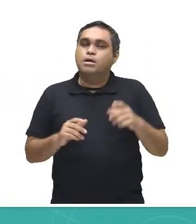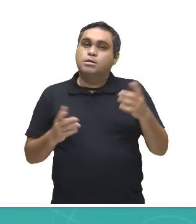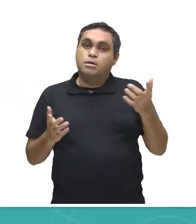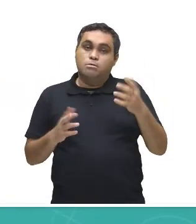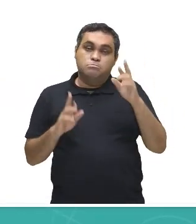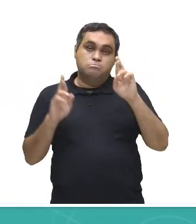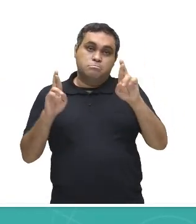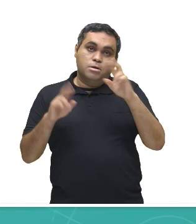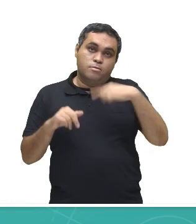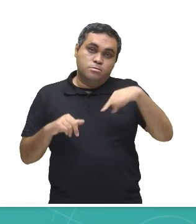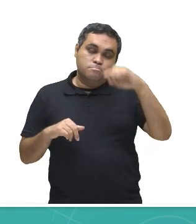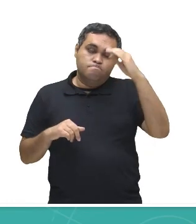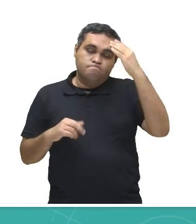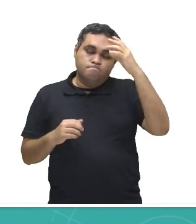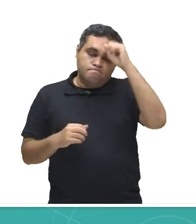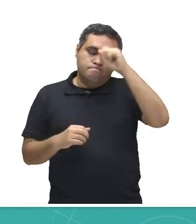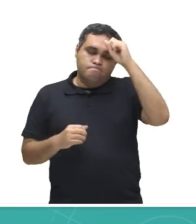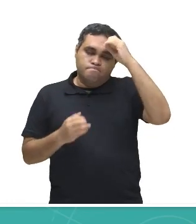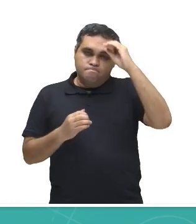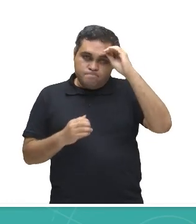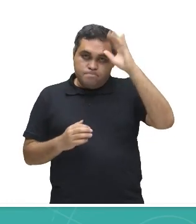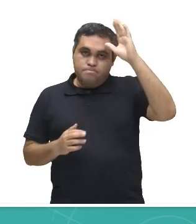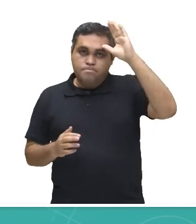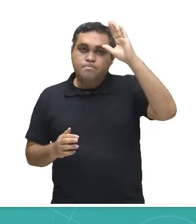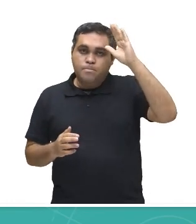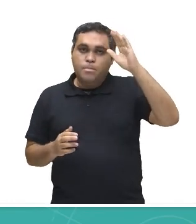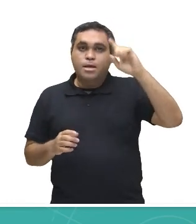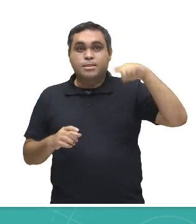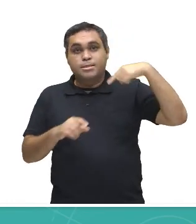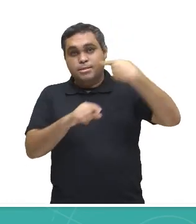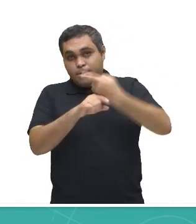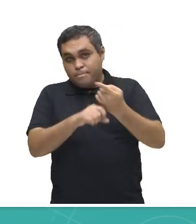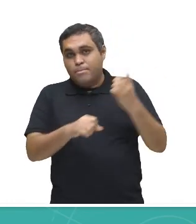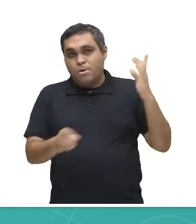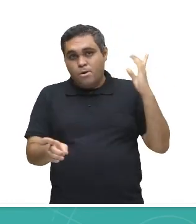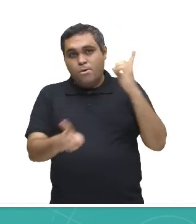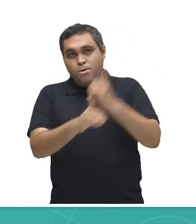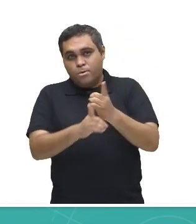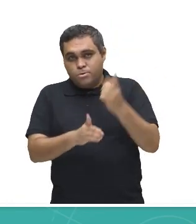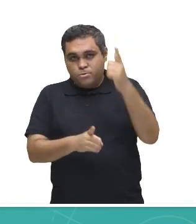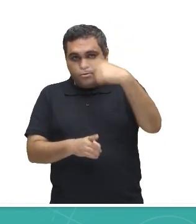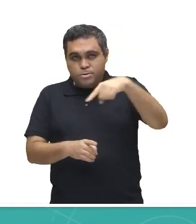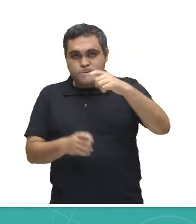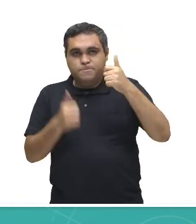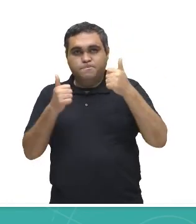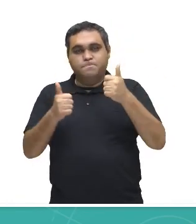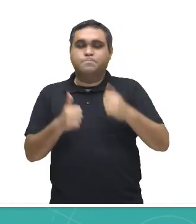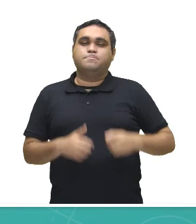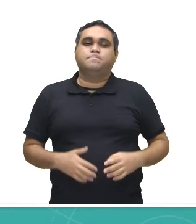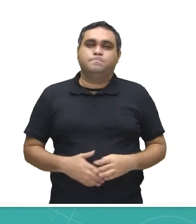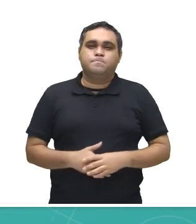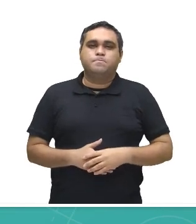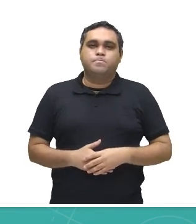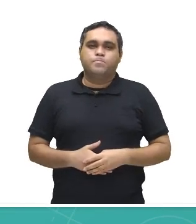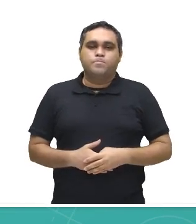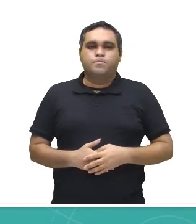vocês tenham aprendido bastante e até uma próxima oportunidade.